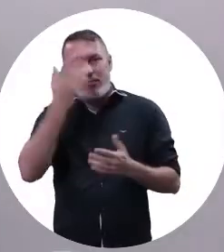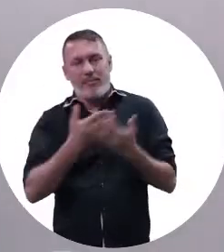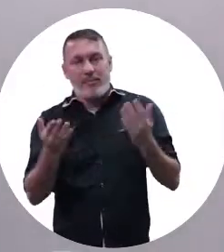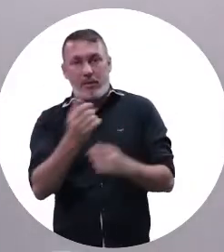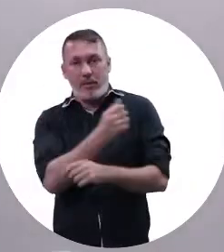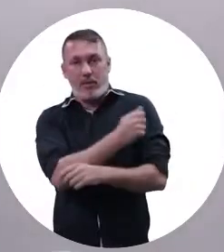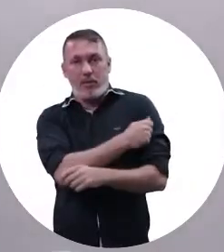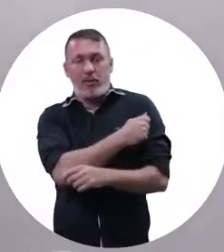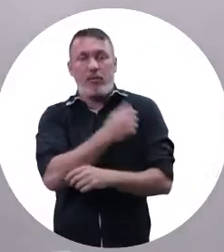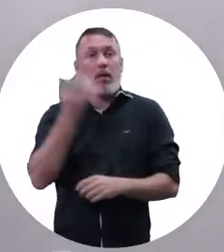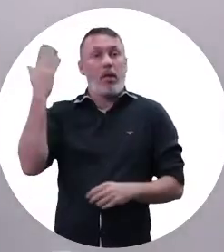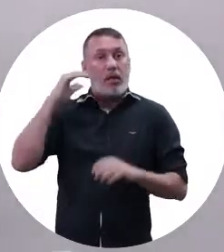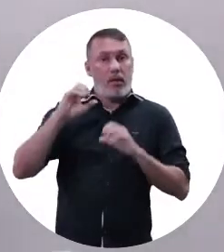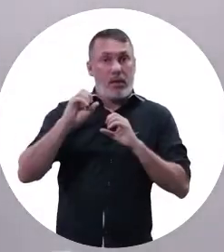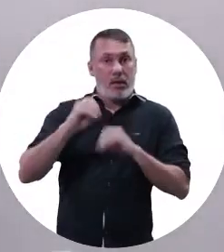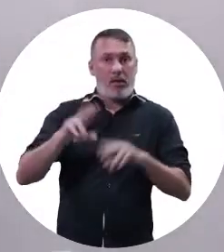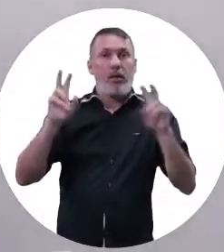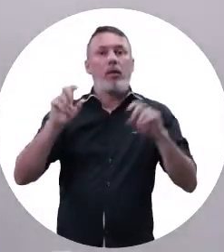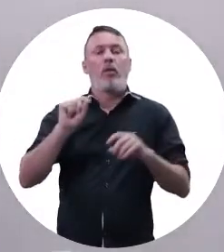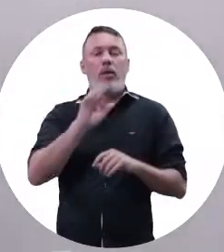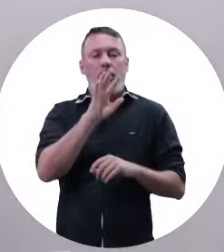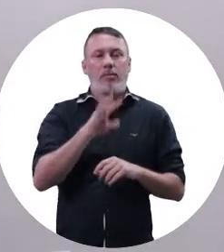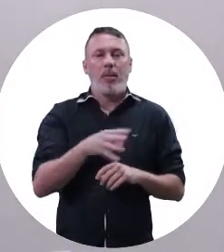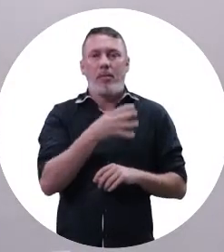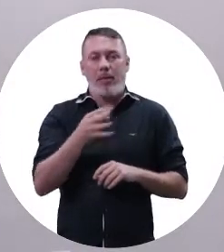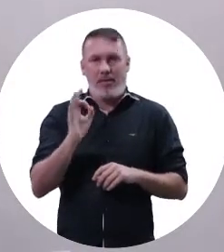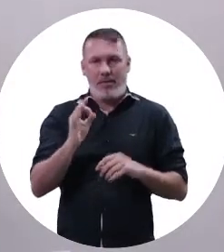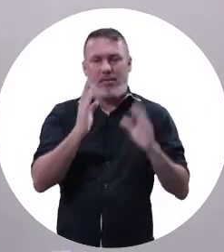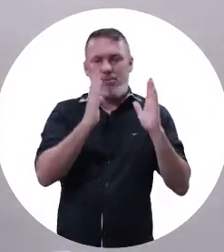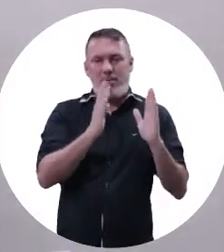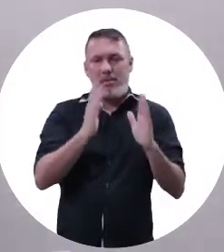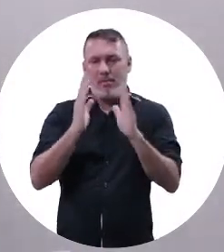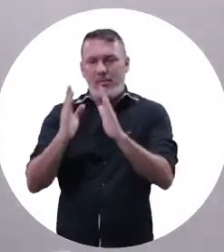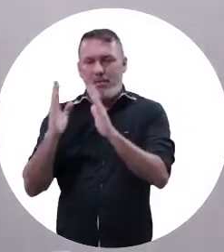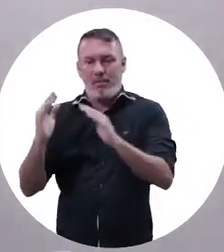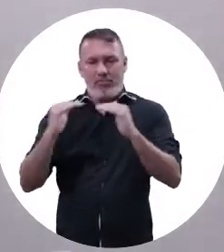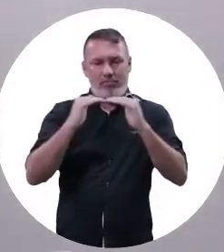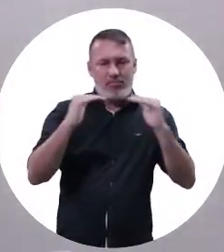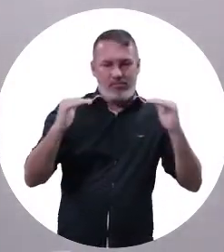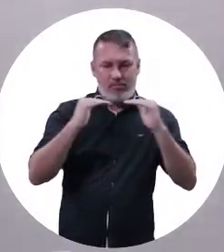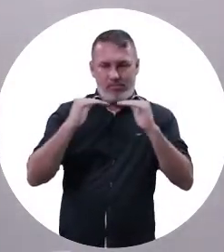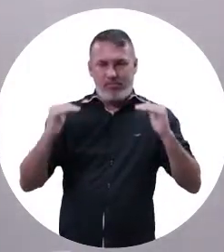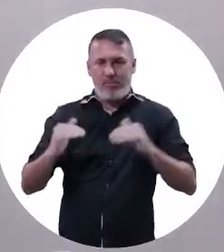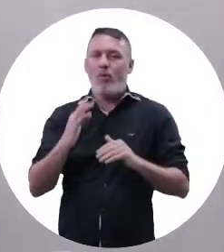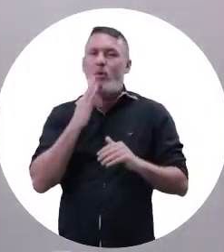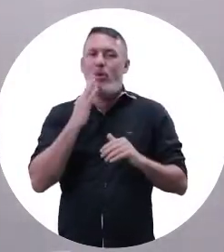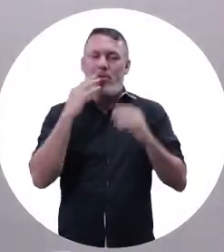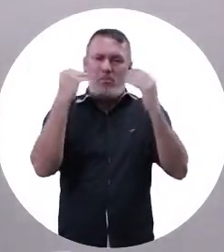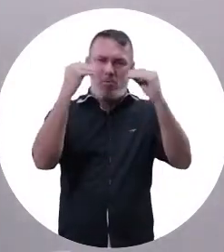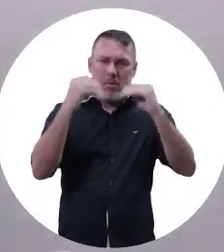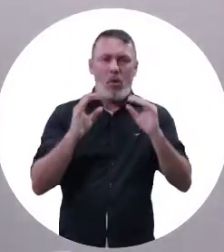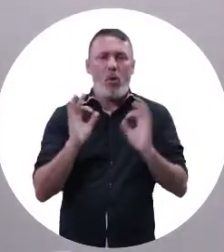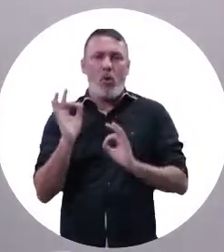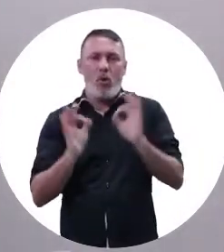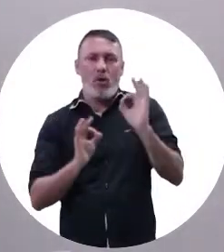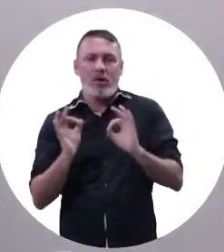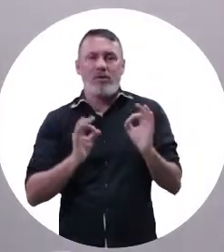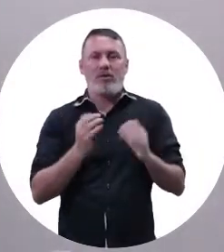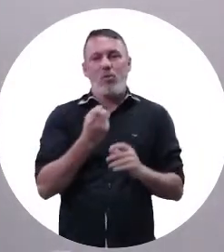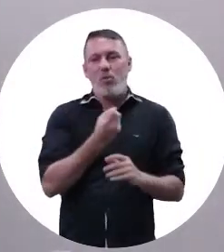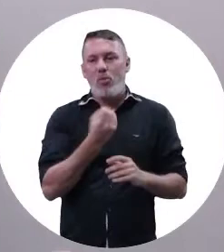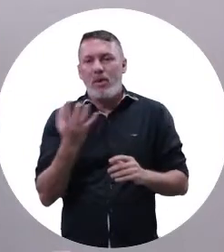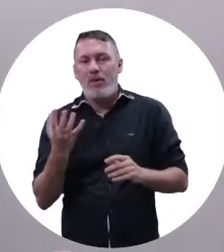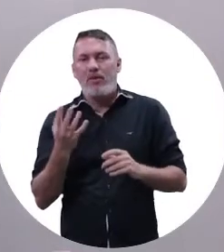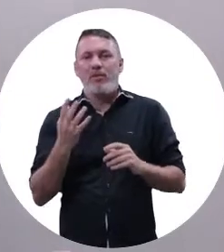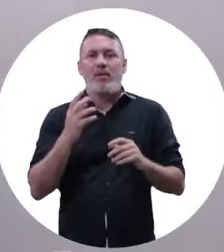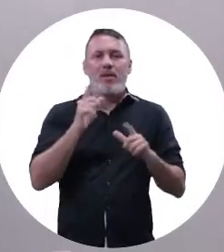Olá, meus queridos alunos. Aula passada a gente trabalhou tabela periódica, não foi? Pegamos os elementos químicos conhecidos até agora e organizamos